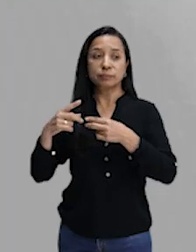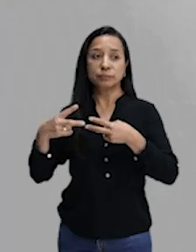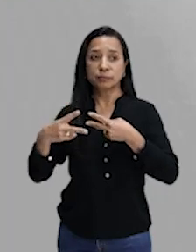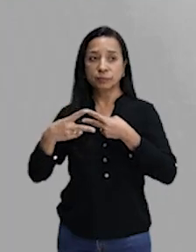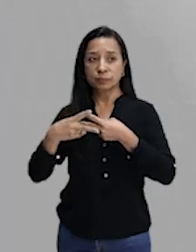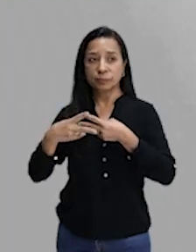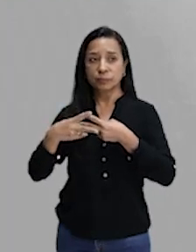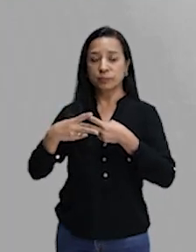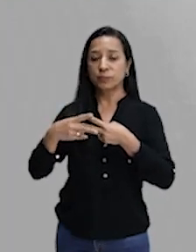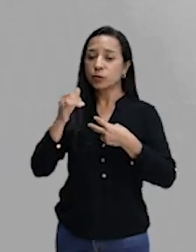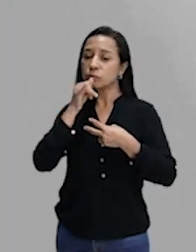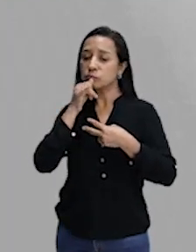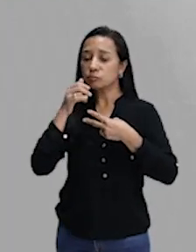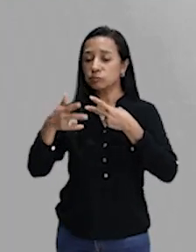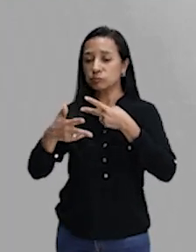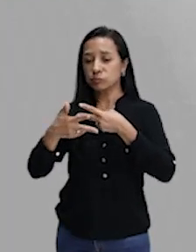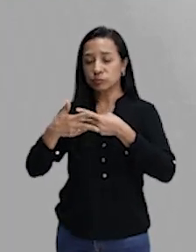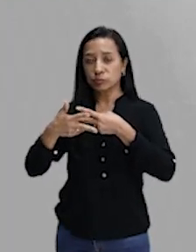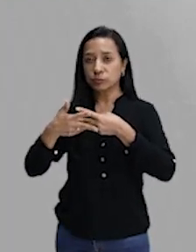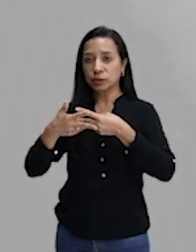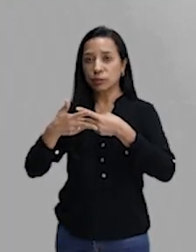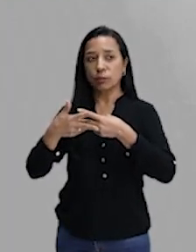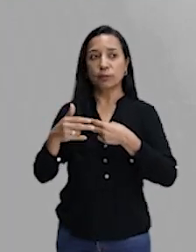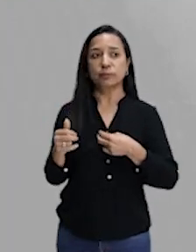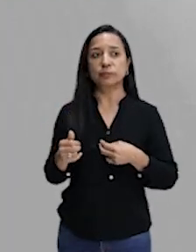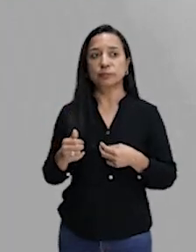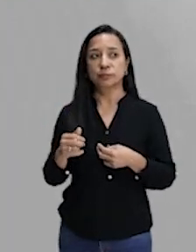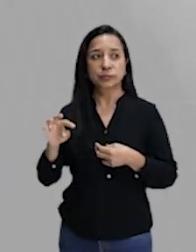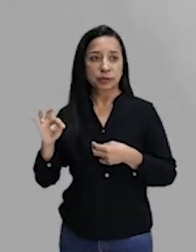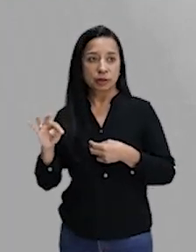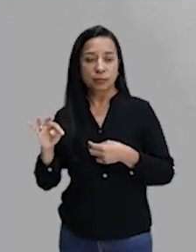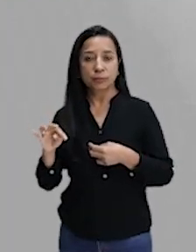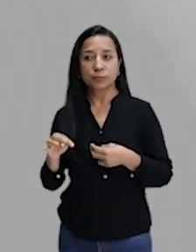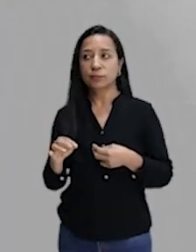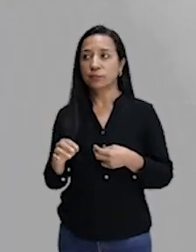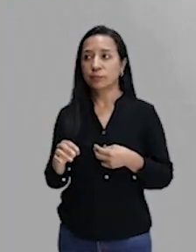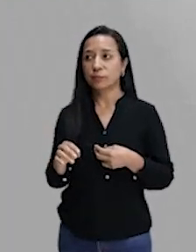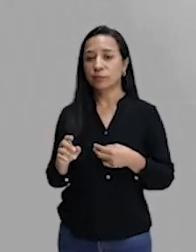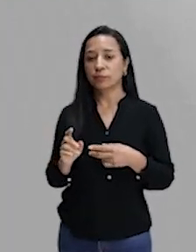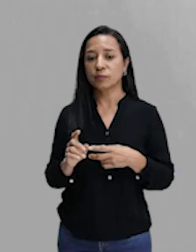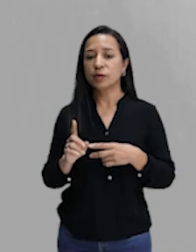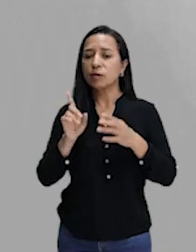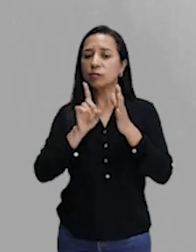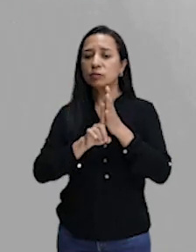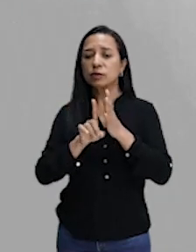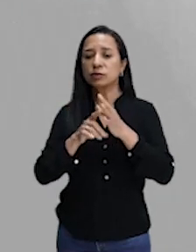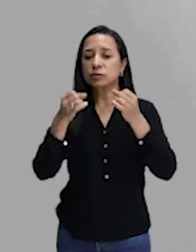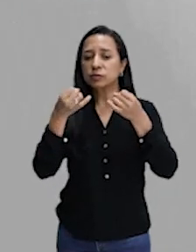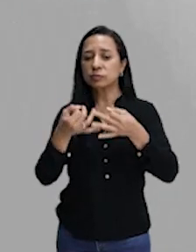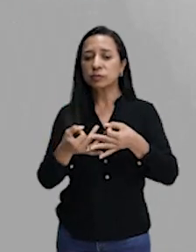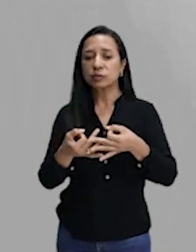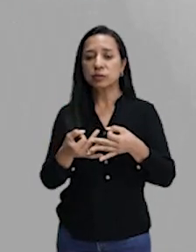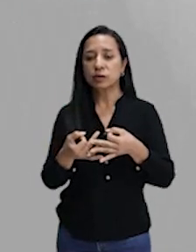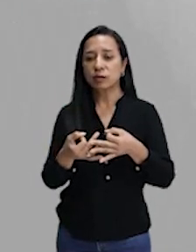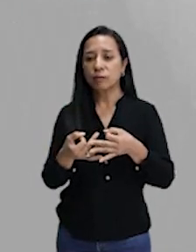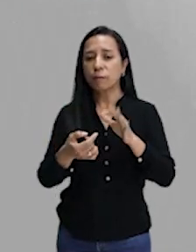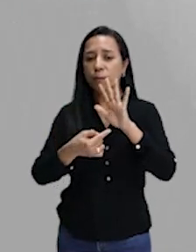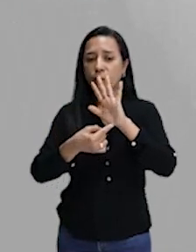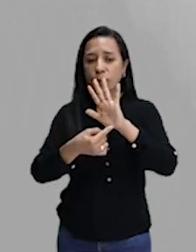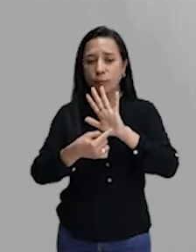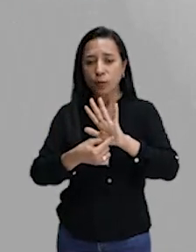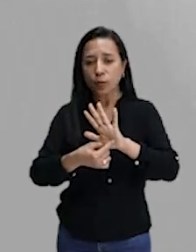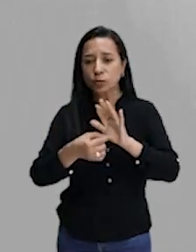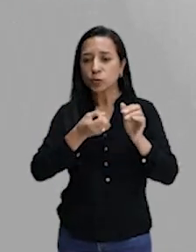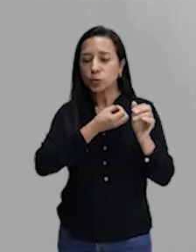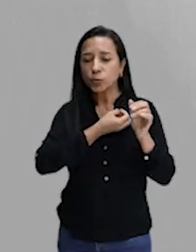da alterna da questão ele diz o seguinte determine o tipo e o número de partículas quando ele fala de tipo ele